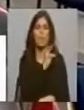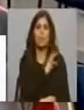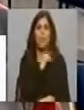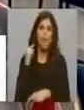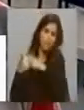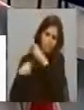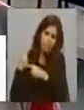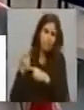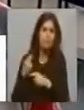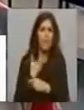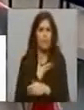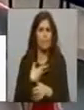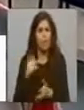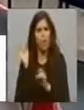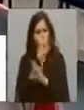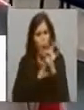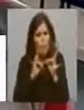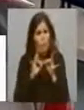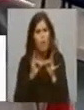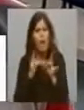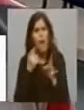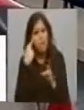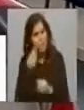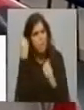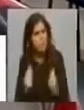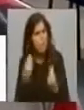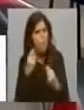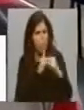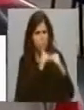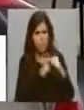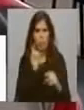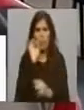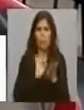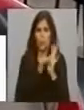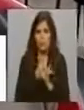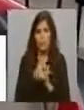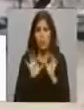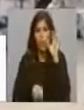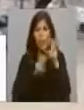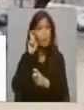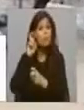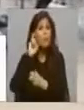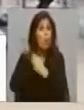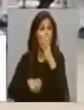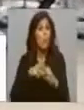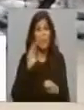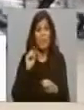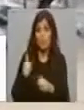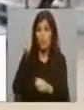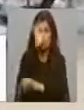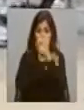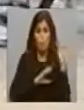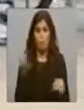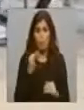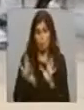e tem uma ótima reputação no Brasil. Inclusive, eu pesquisei, está entre as 10 melhores da Europa. Porto was my first choice.